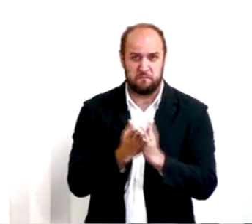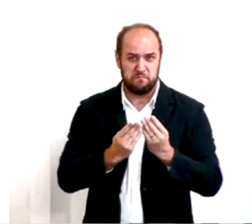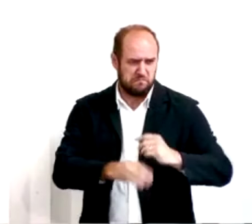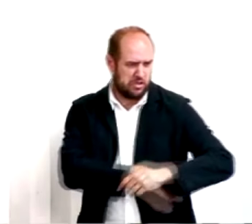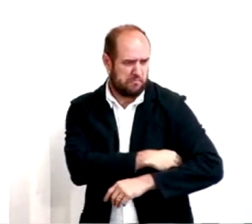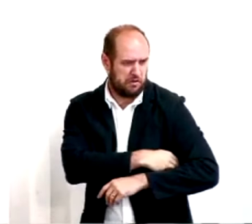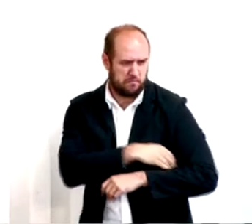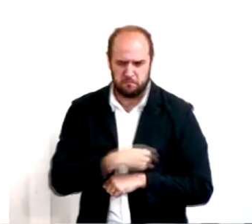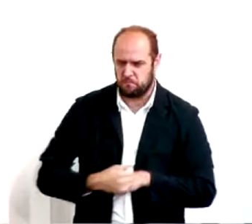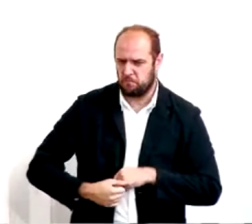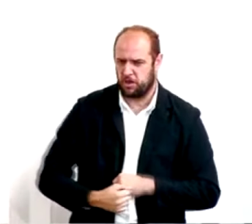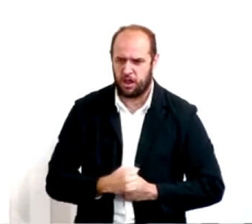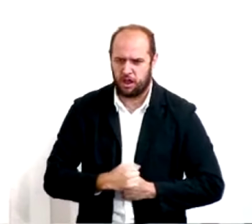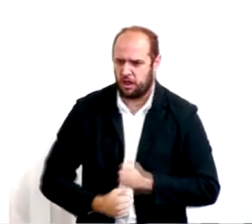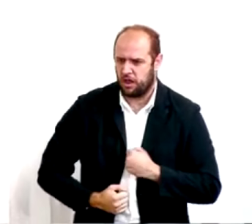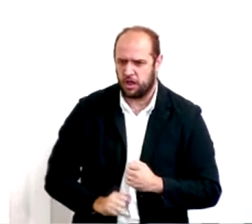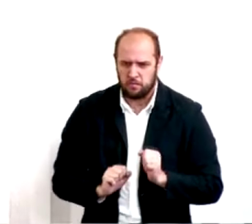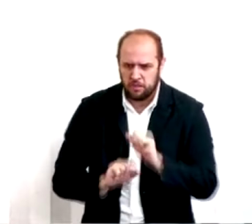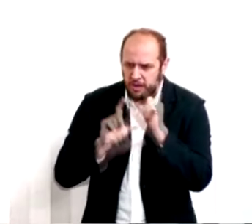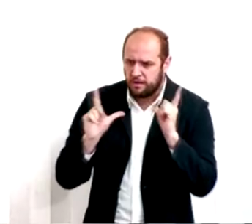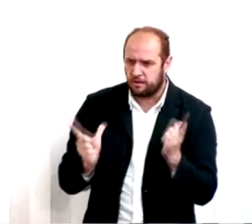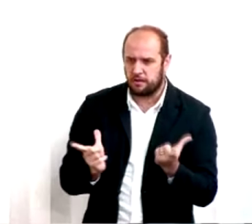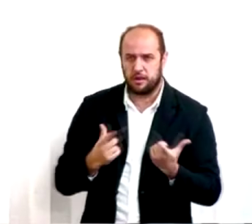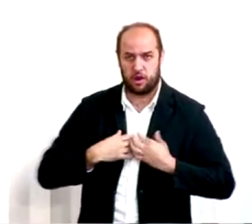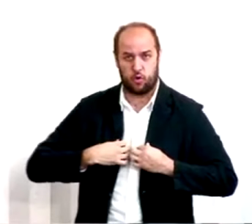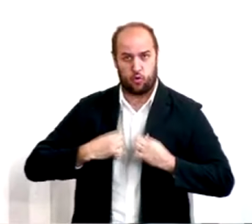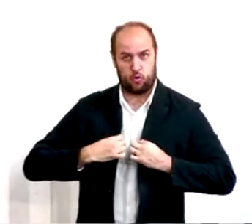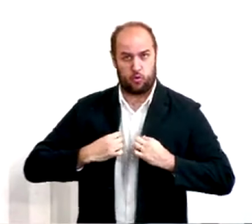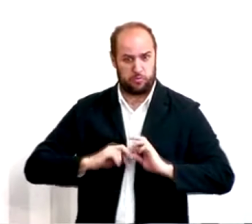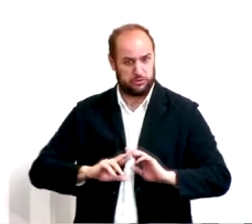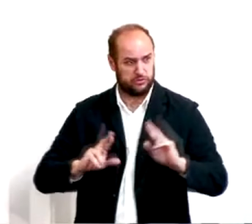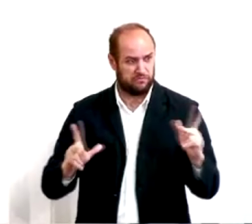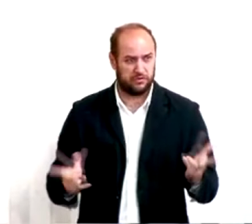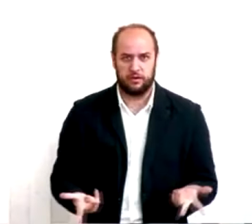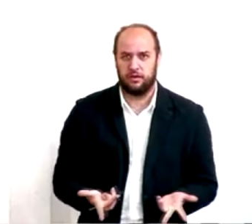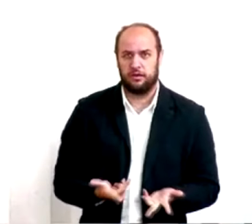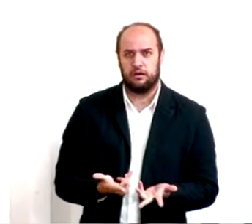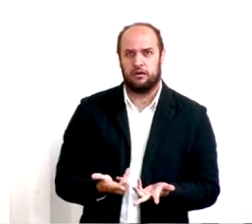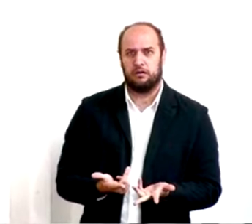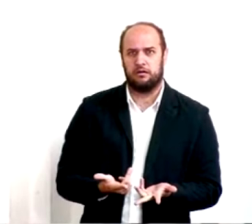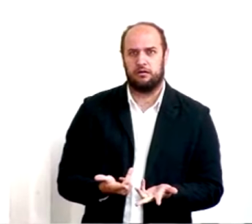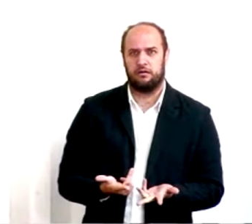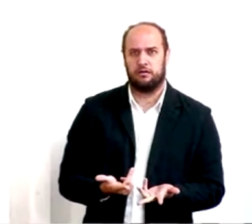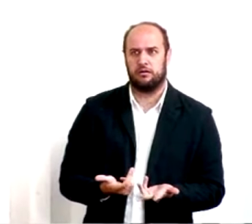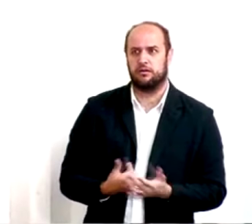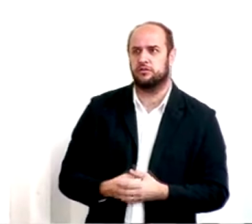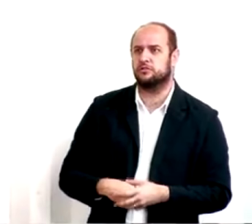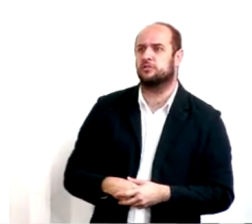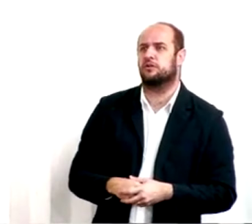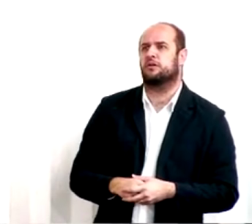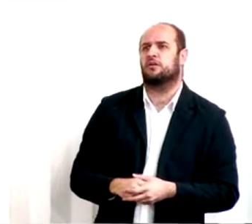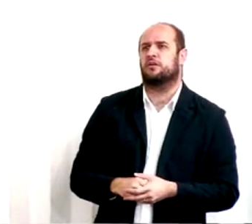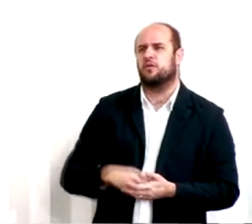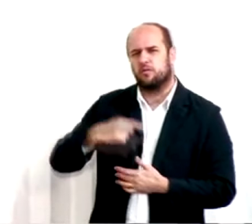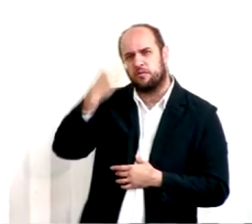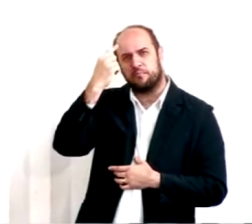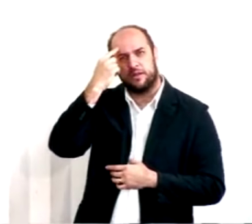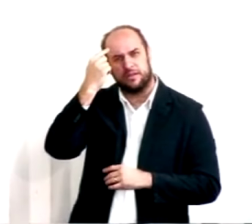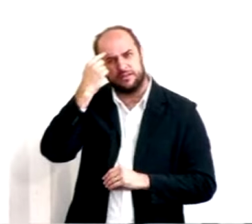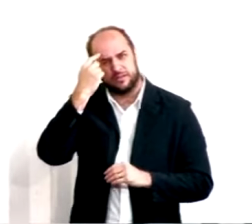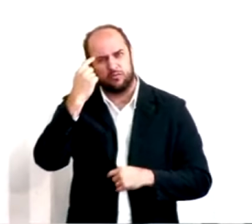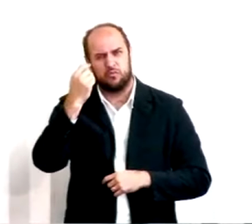braço muitas vezes com uma vestimenta diferente das vestimentas de moda eu faço alusão aqui a grandes instituições